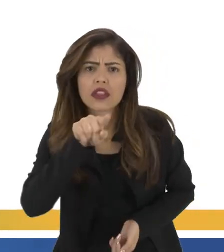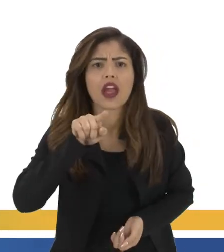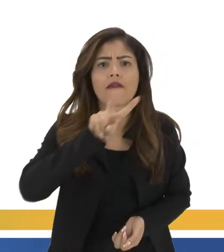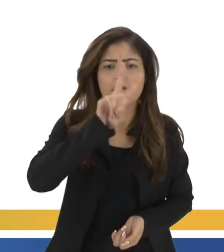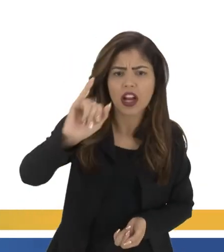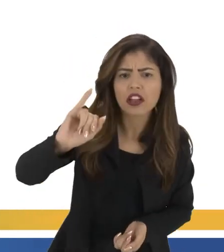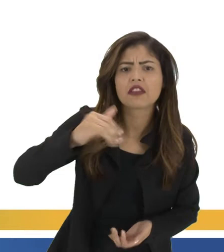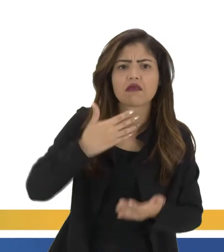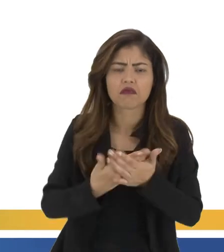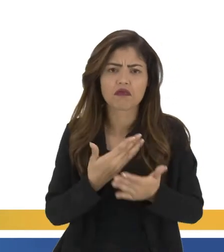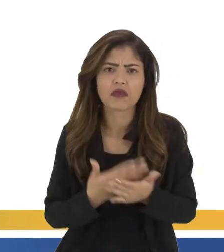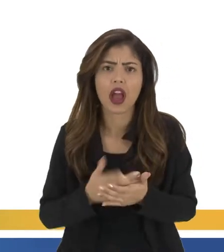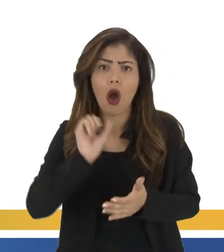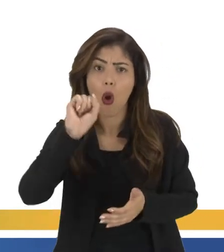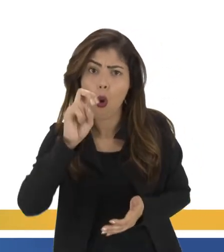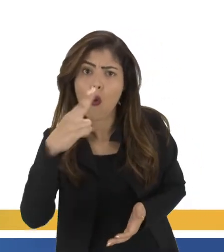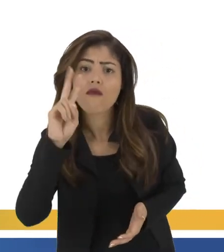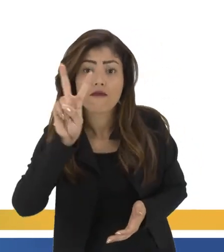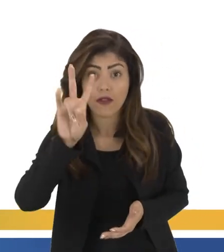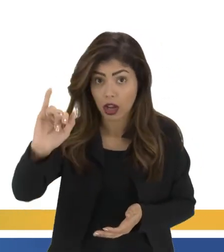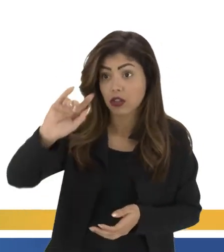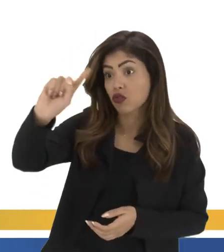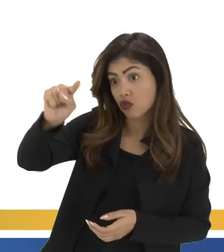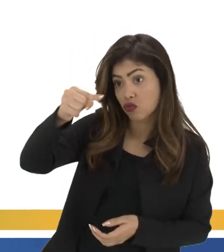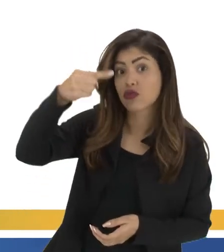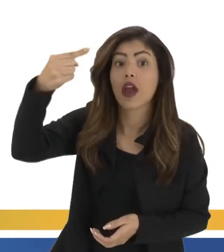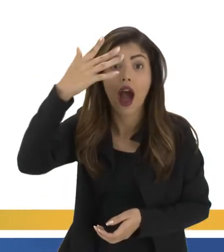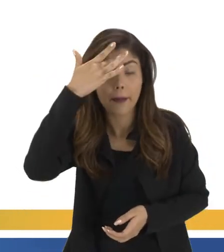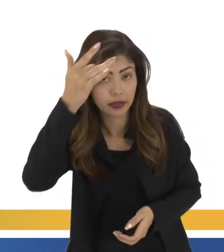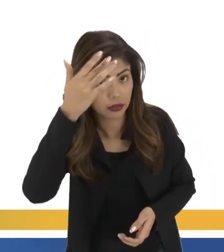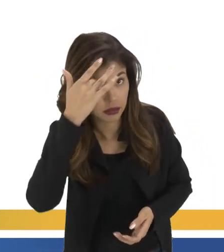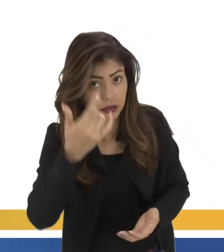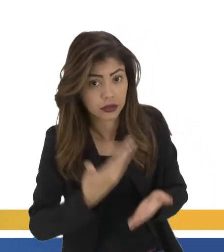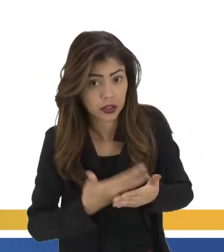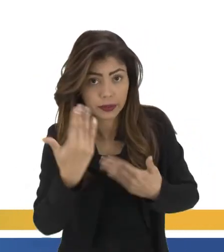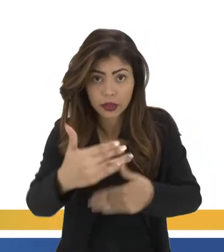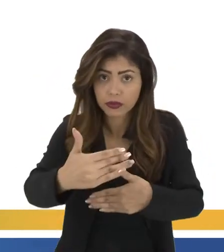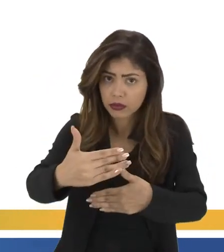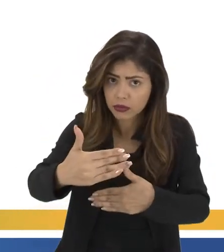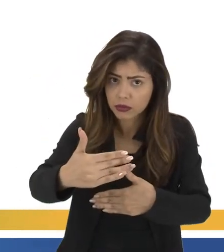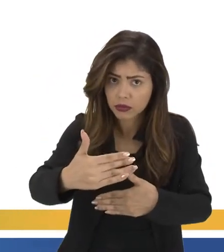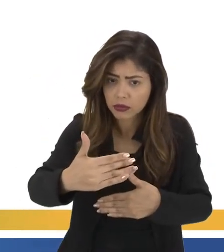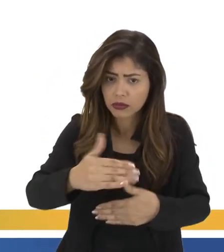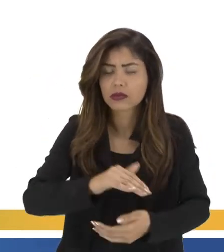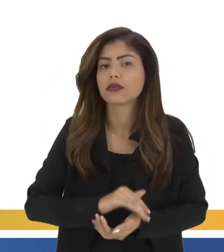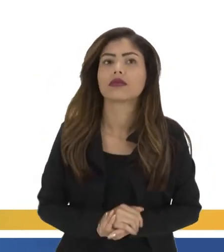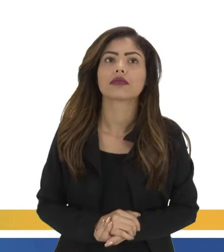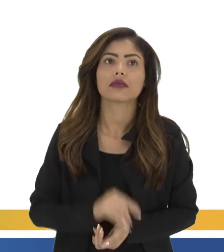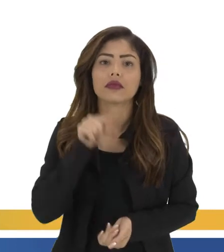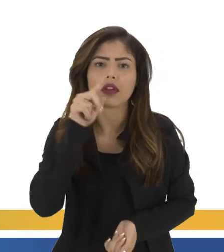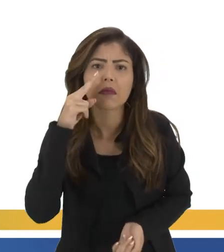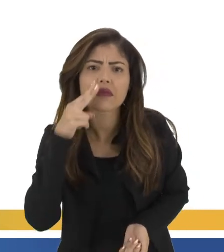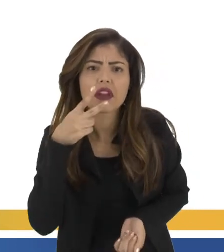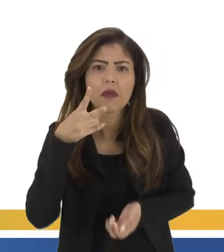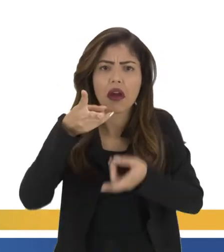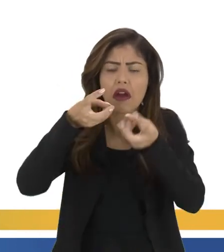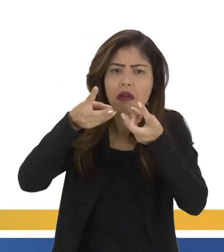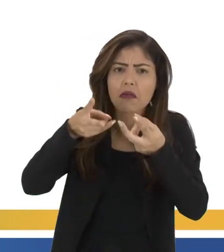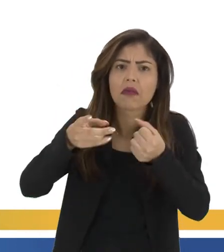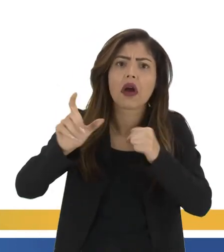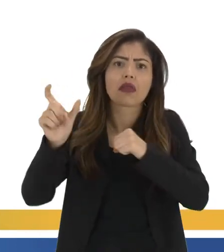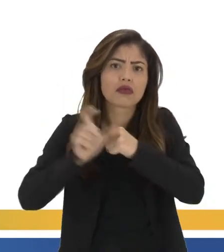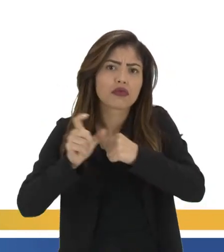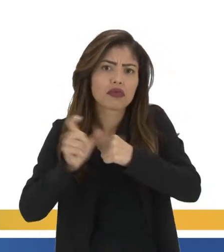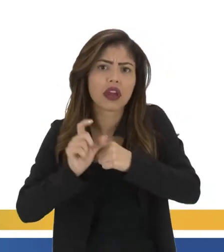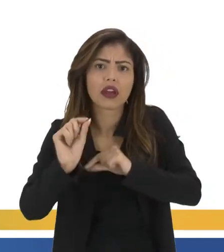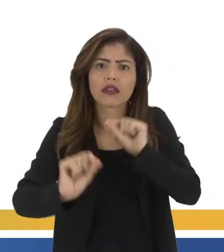vai estudar ou você estudará para a prova amanhã? tá? Vejam que o sujeito aí, ó, you.